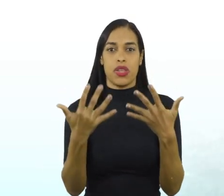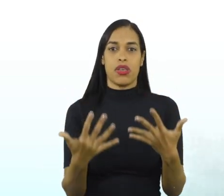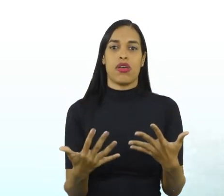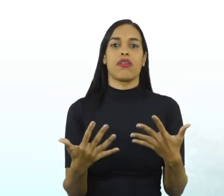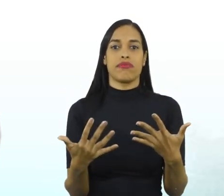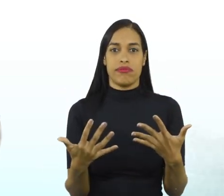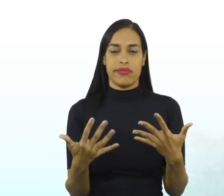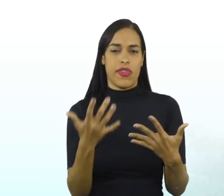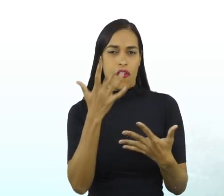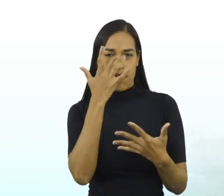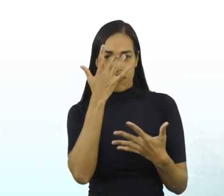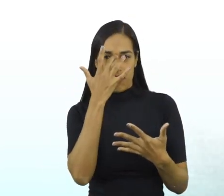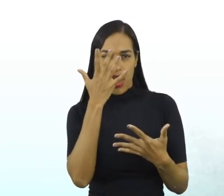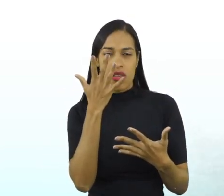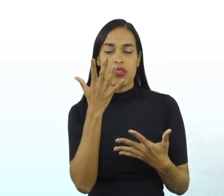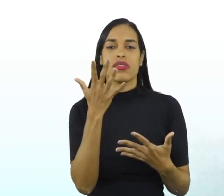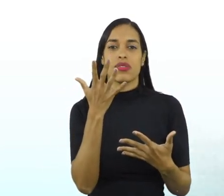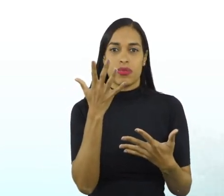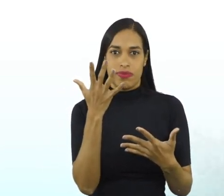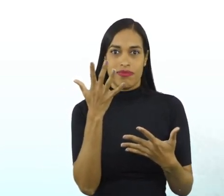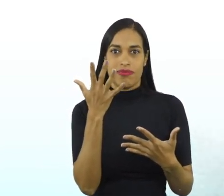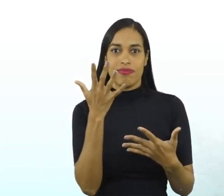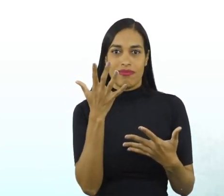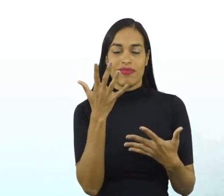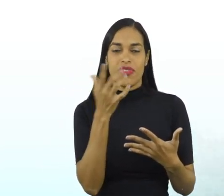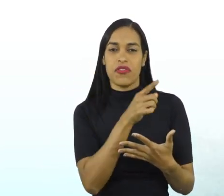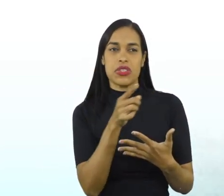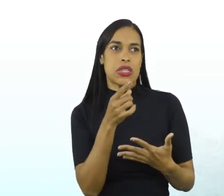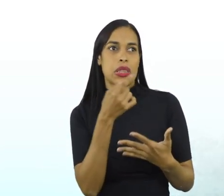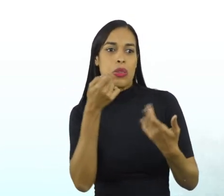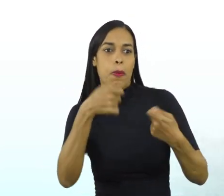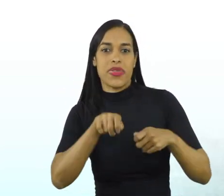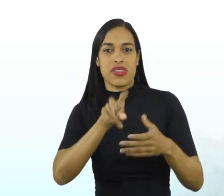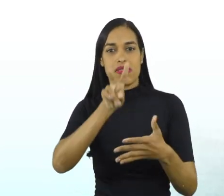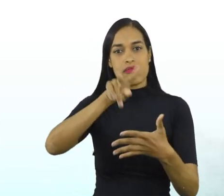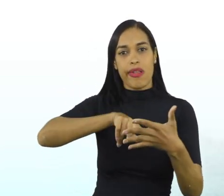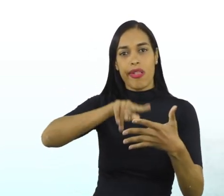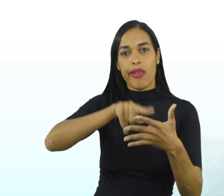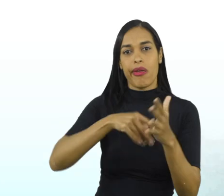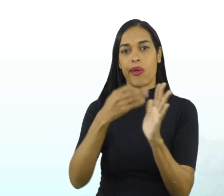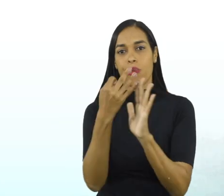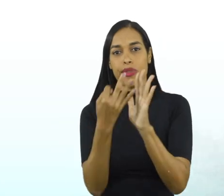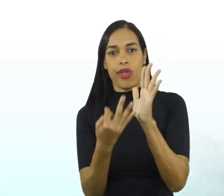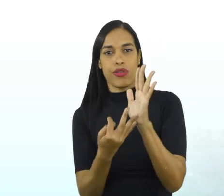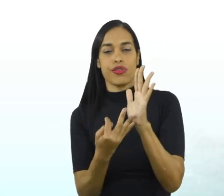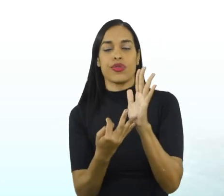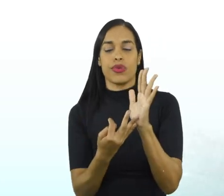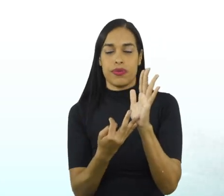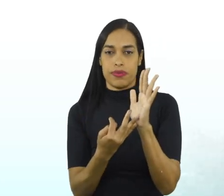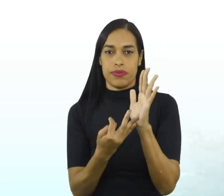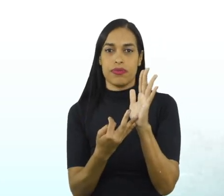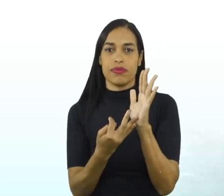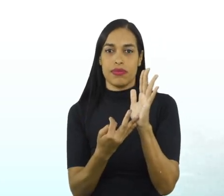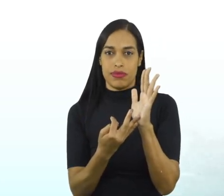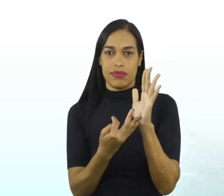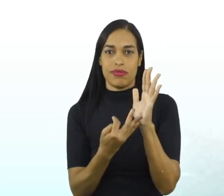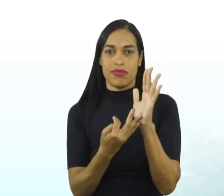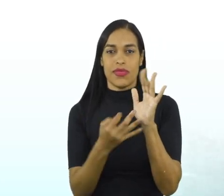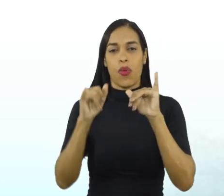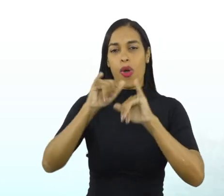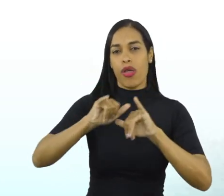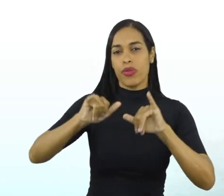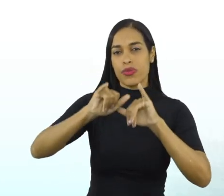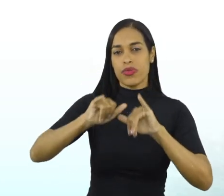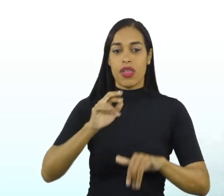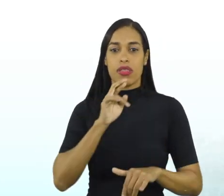Então fica fácil, tá? Muitas vezes você não precisa nem ler o texto por completo, porque o enunciado, a